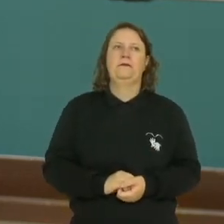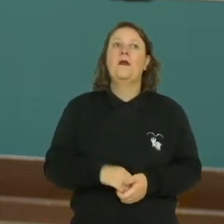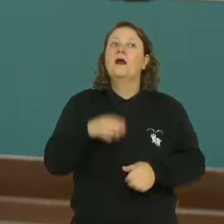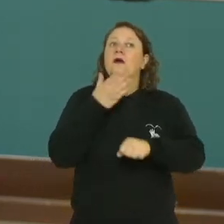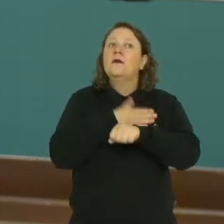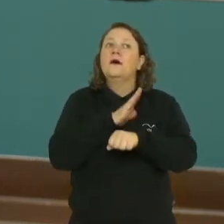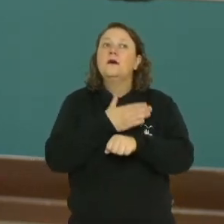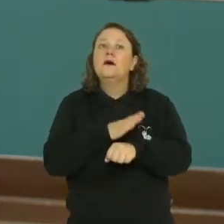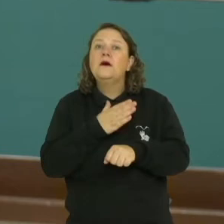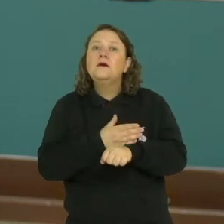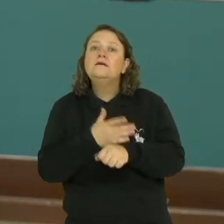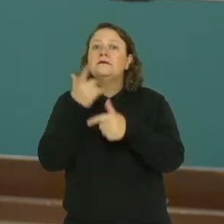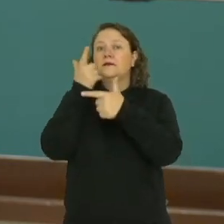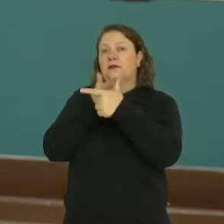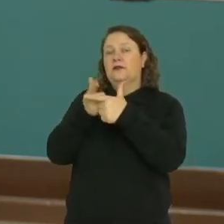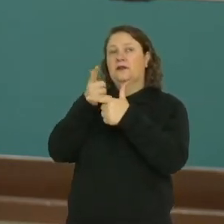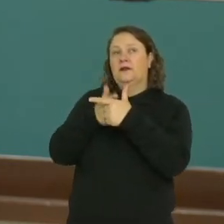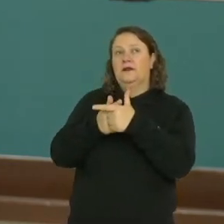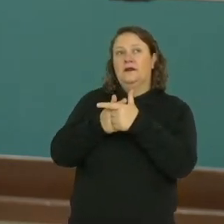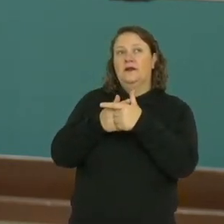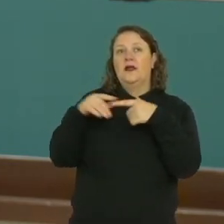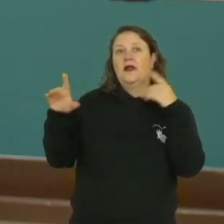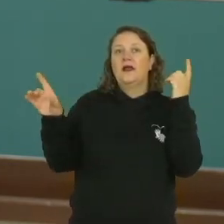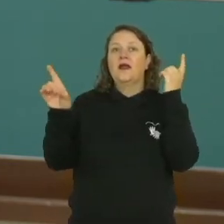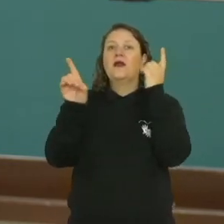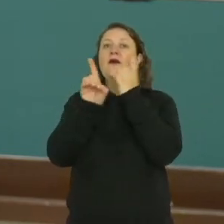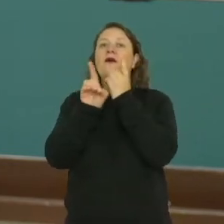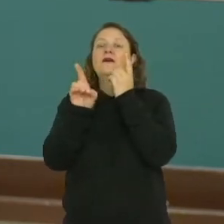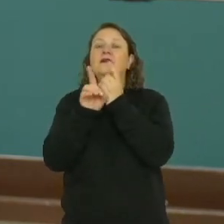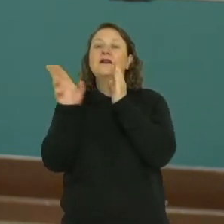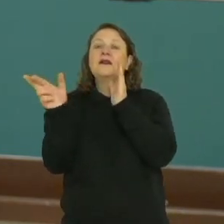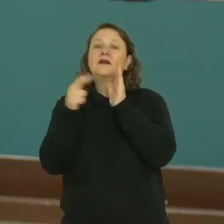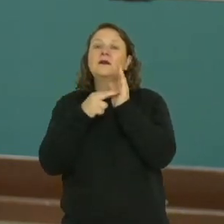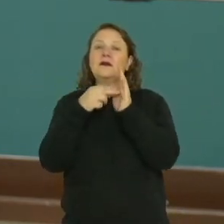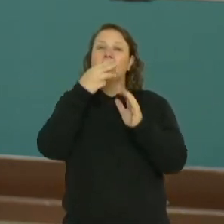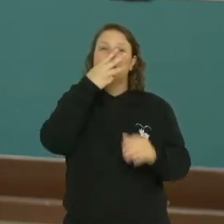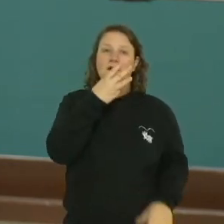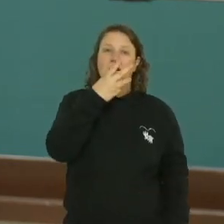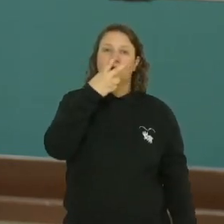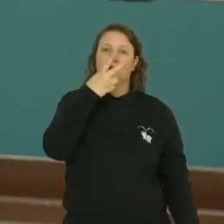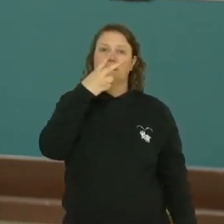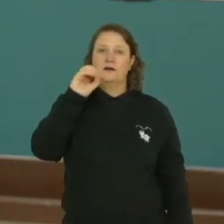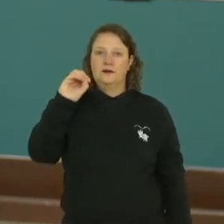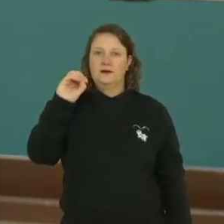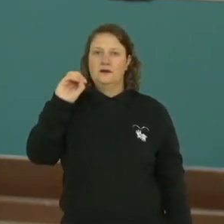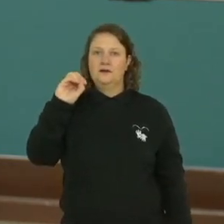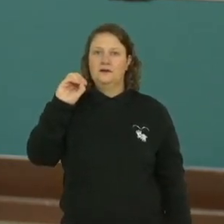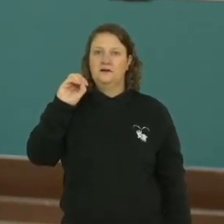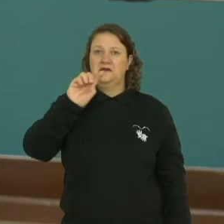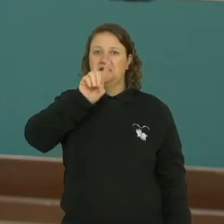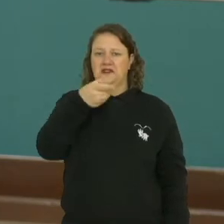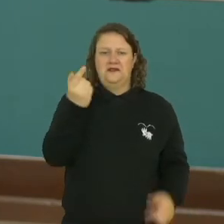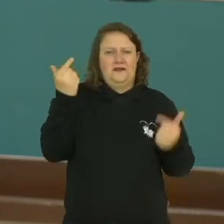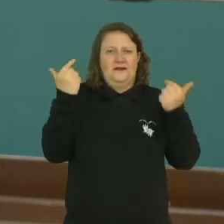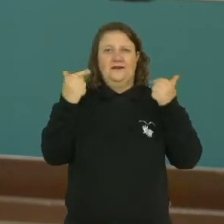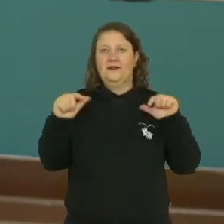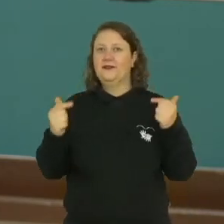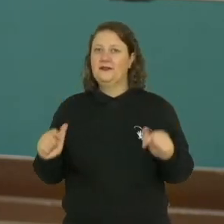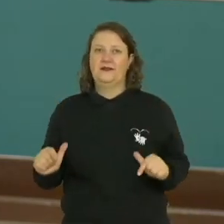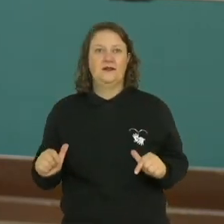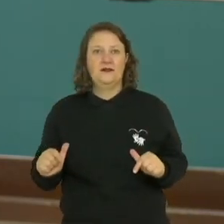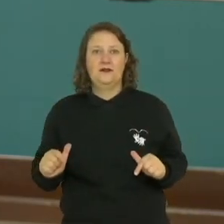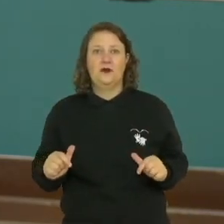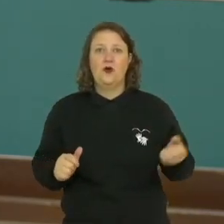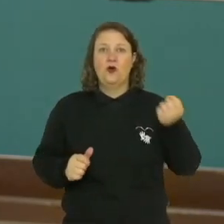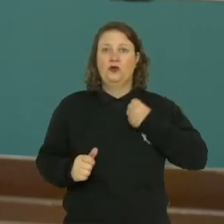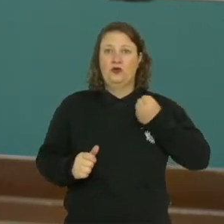Efetuando a nossa divisão, obtivemos como resposta 320. Veja, é um número sem vírgula. Os números originais